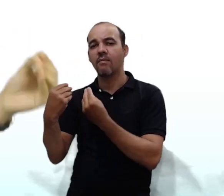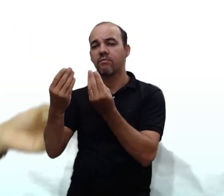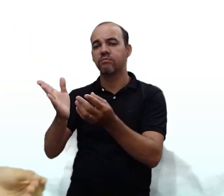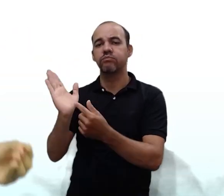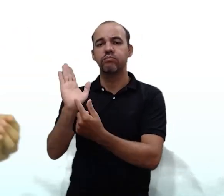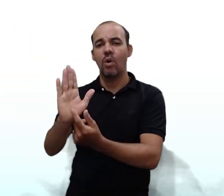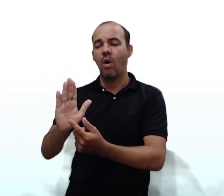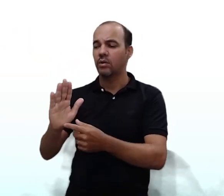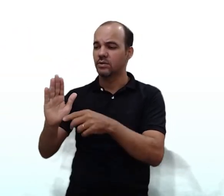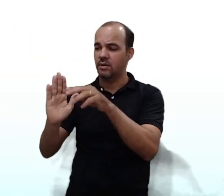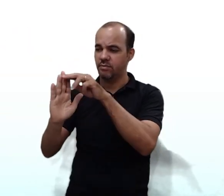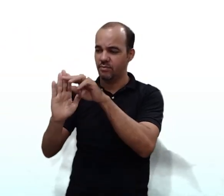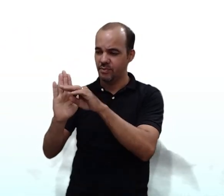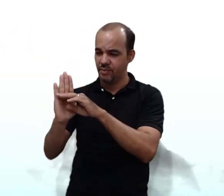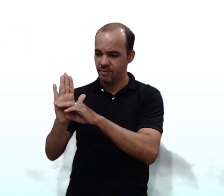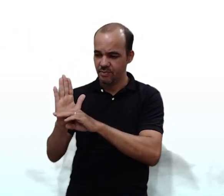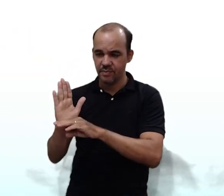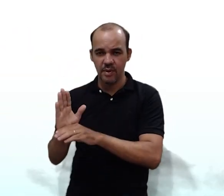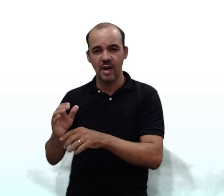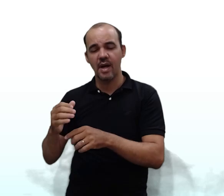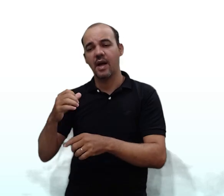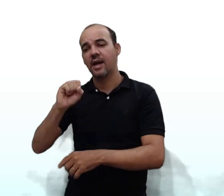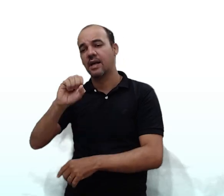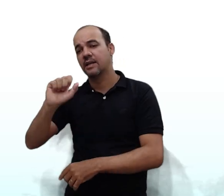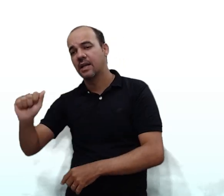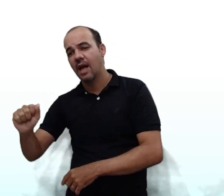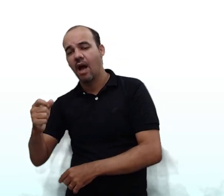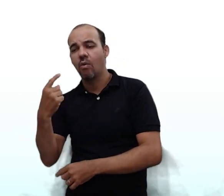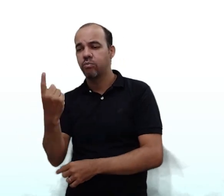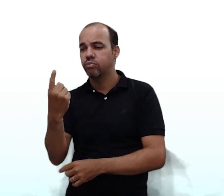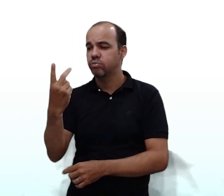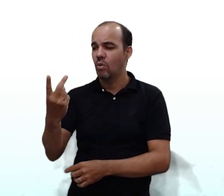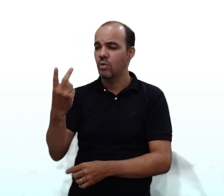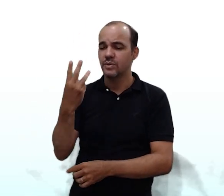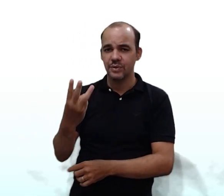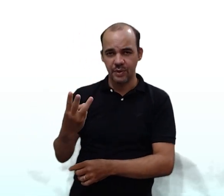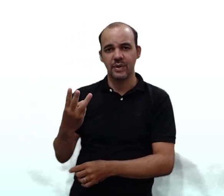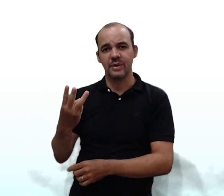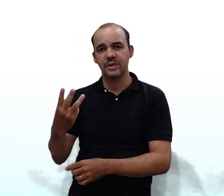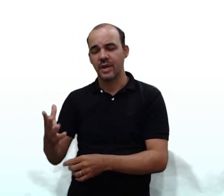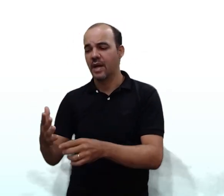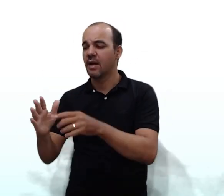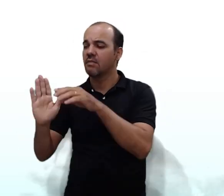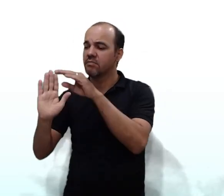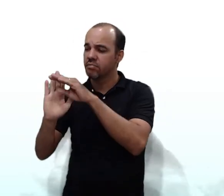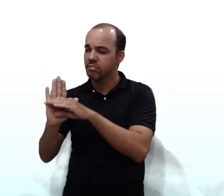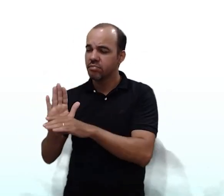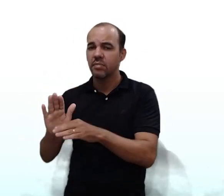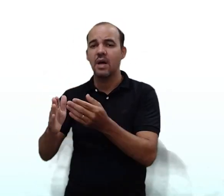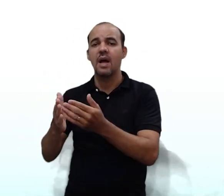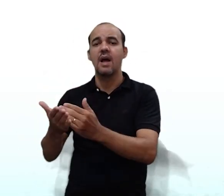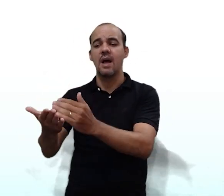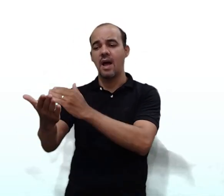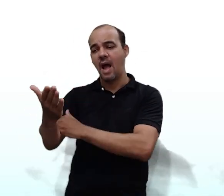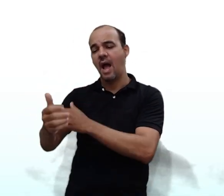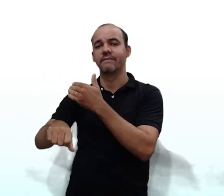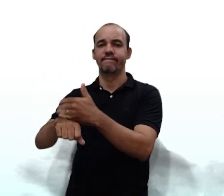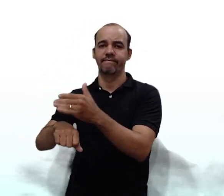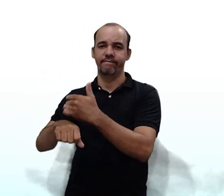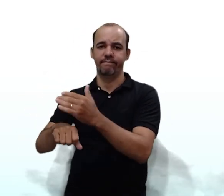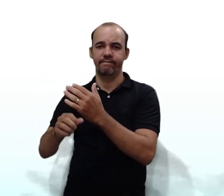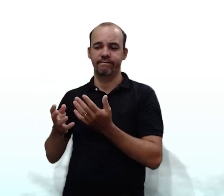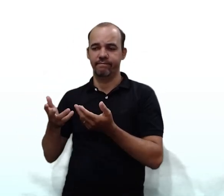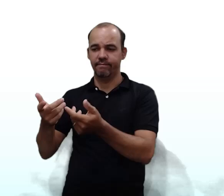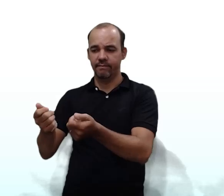no SSA 1, 2 ou 3, para que você possa se preparar de uma forma mais eficiente. Tá? Então,